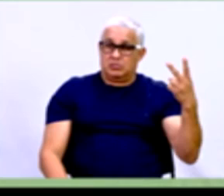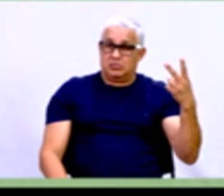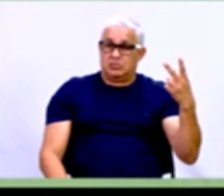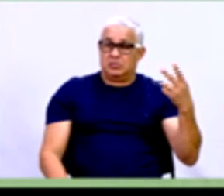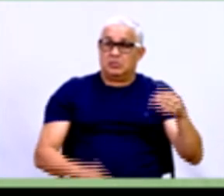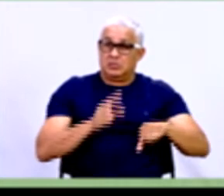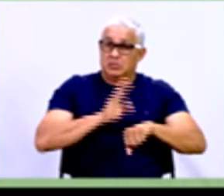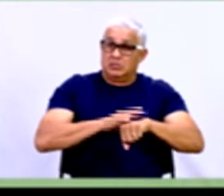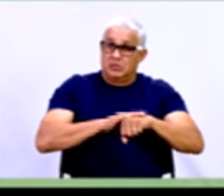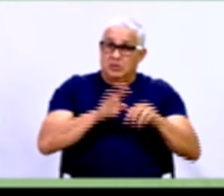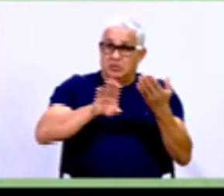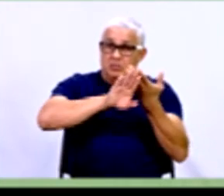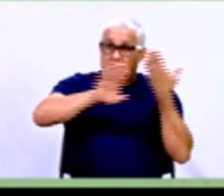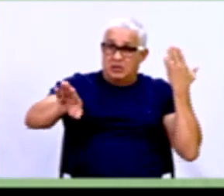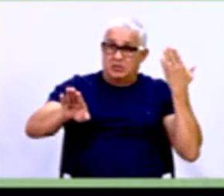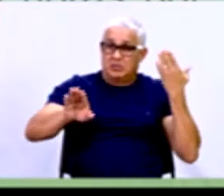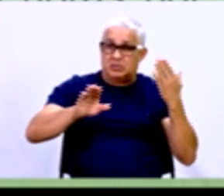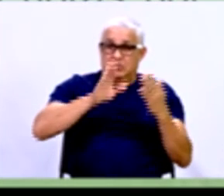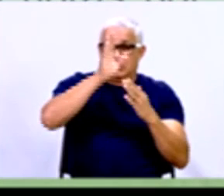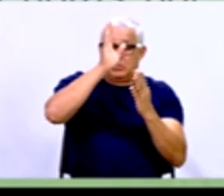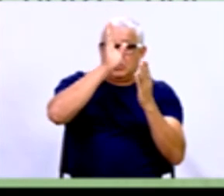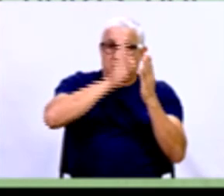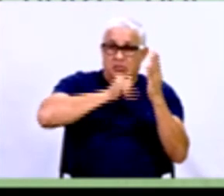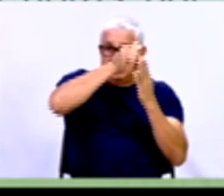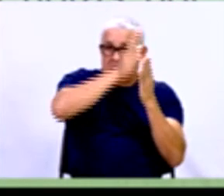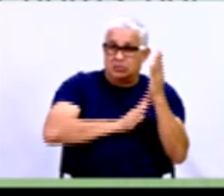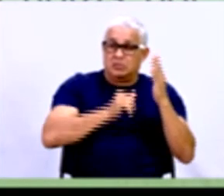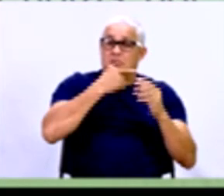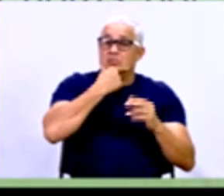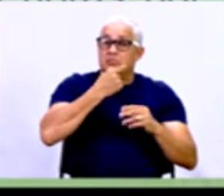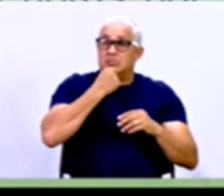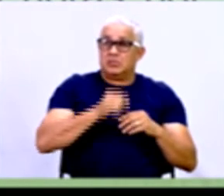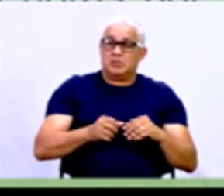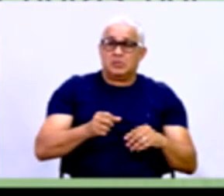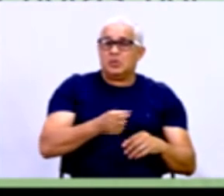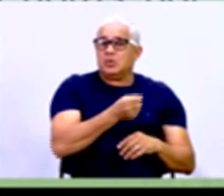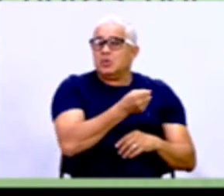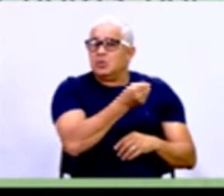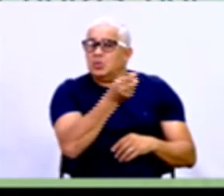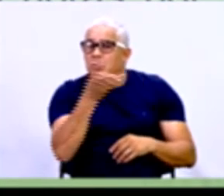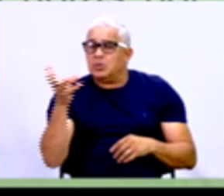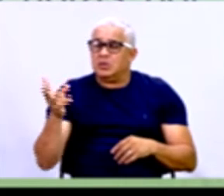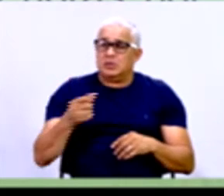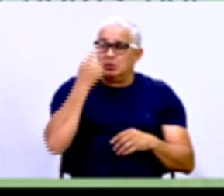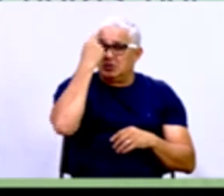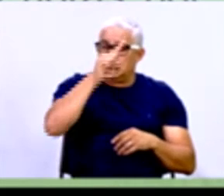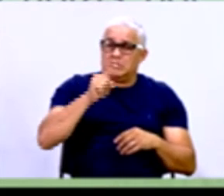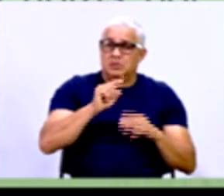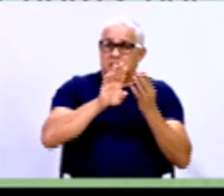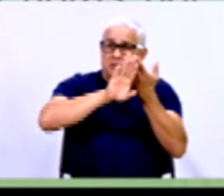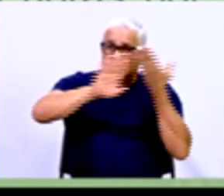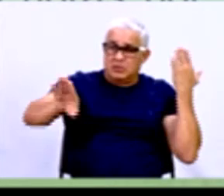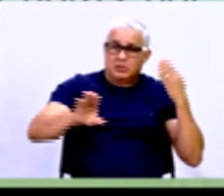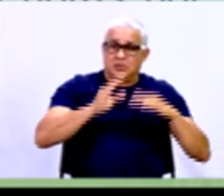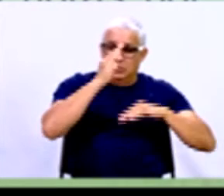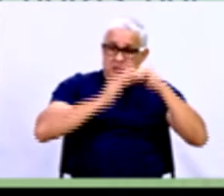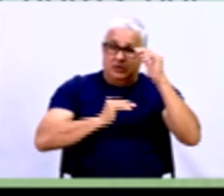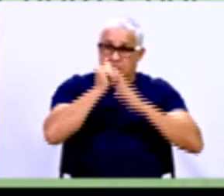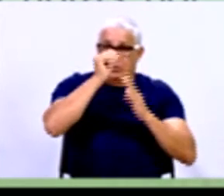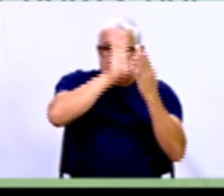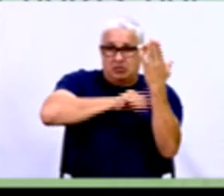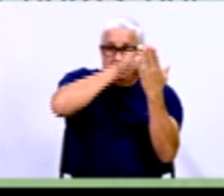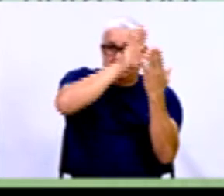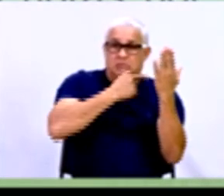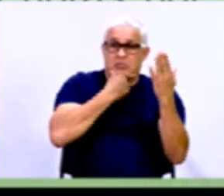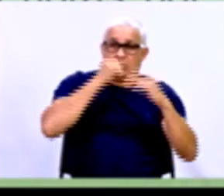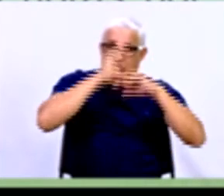ser custeado pelo empregador? Vamos lá, vamos voltar. Quanto tempo que ele ficou afastado, né? O pintor, ele